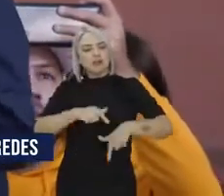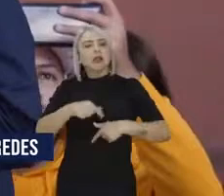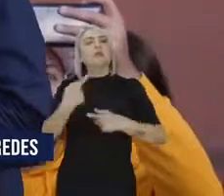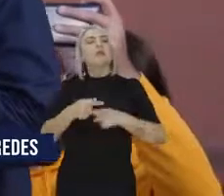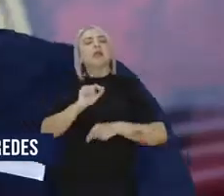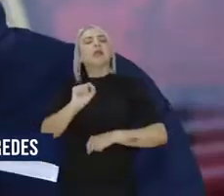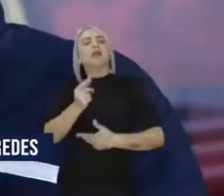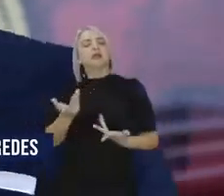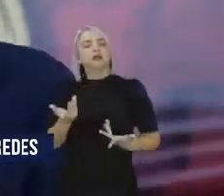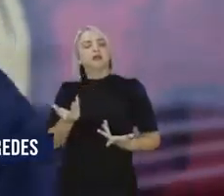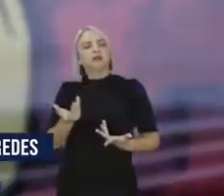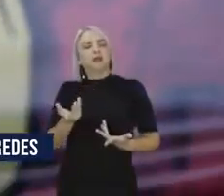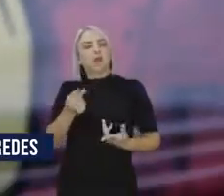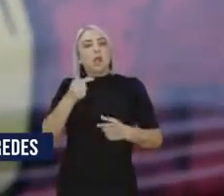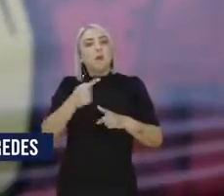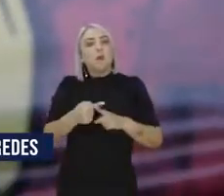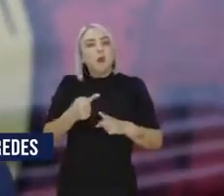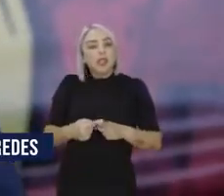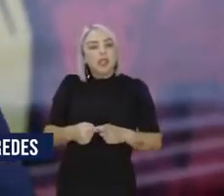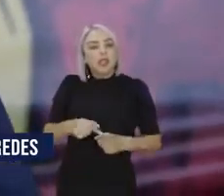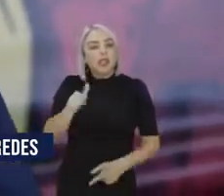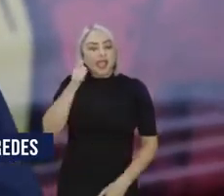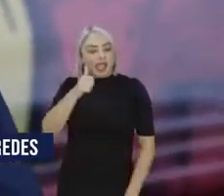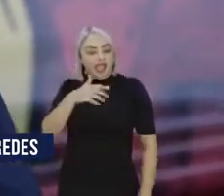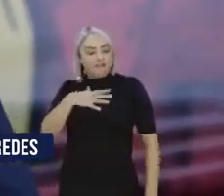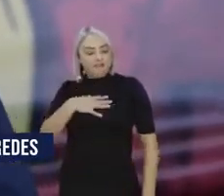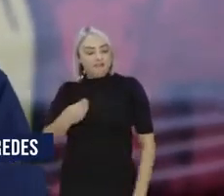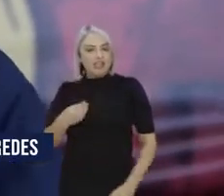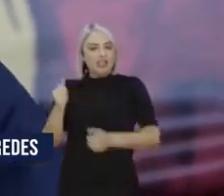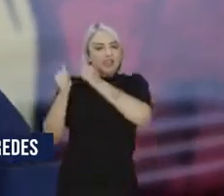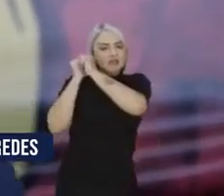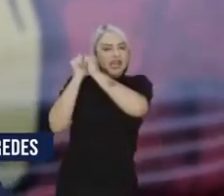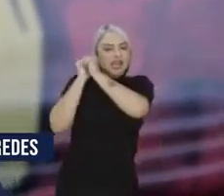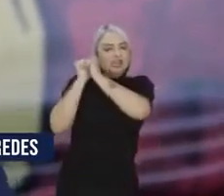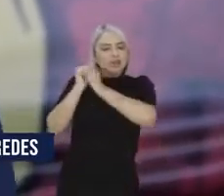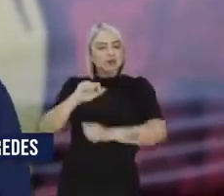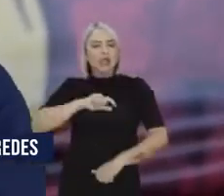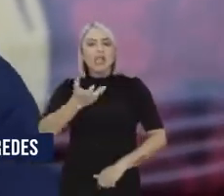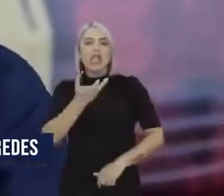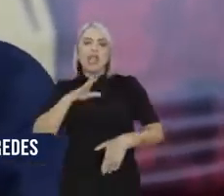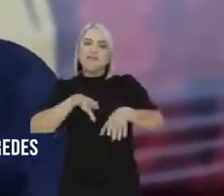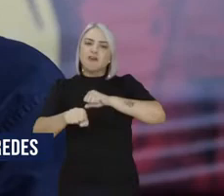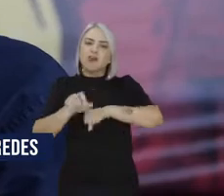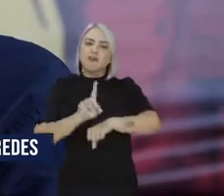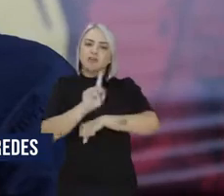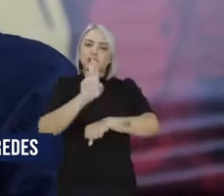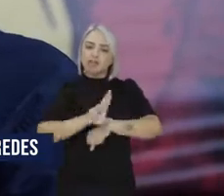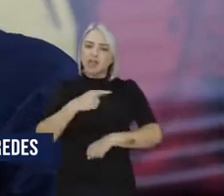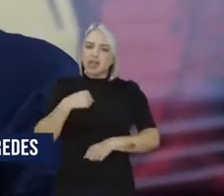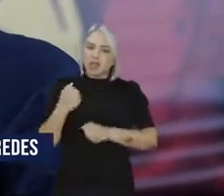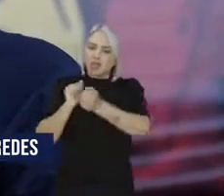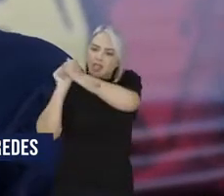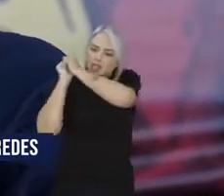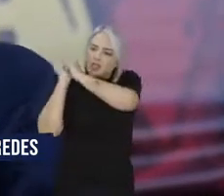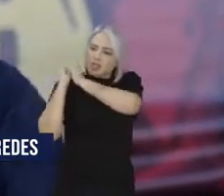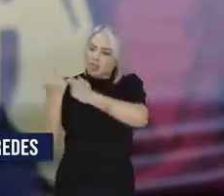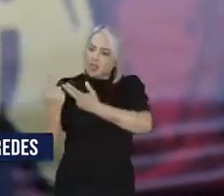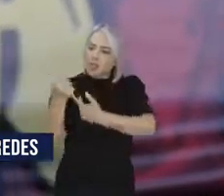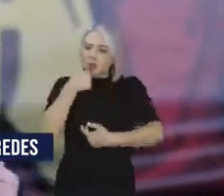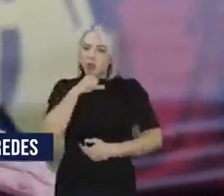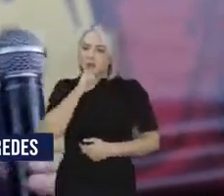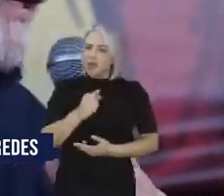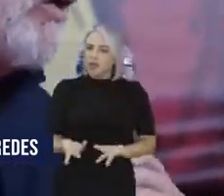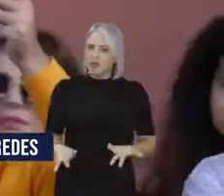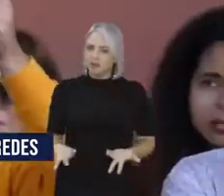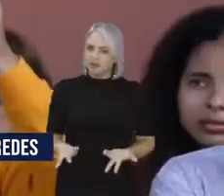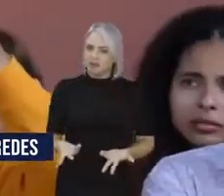filha de uma empregada doméstica quer ser doutora? Ela tinha que ser empregada doméstica. Por que que um filho